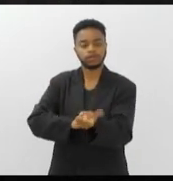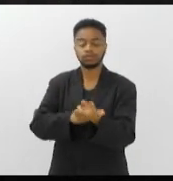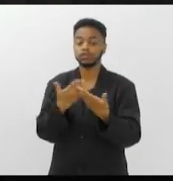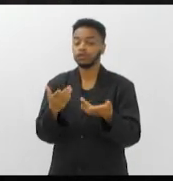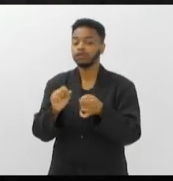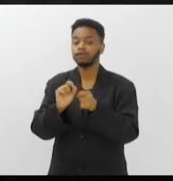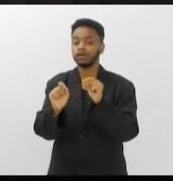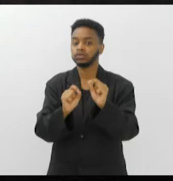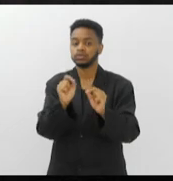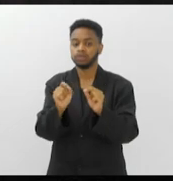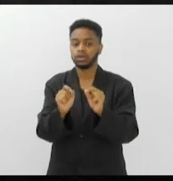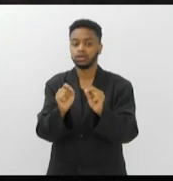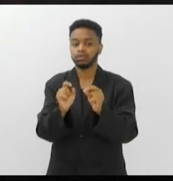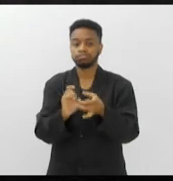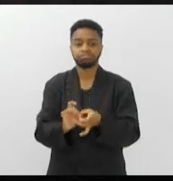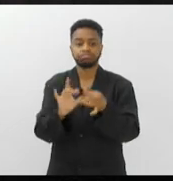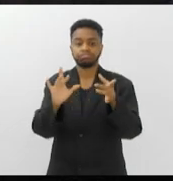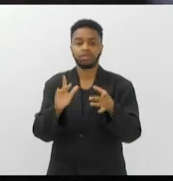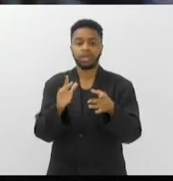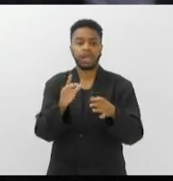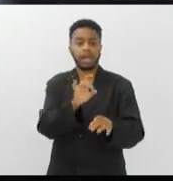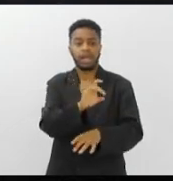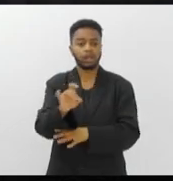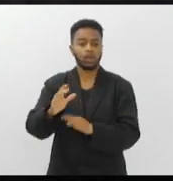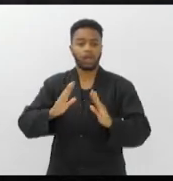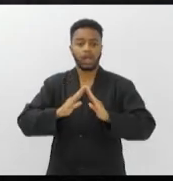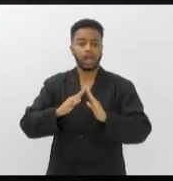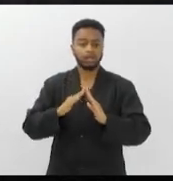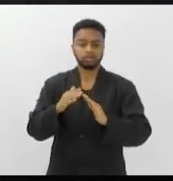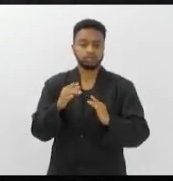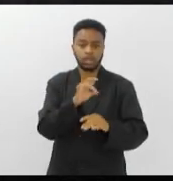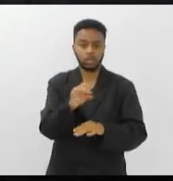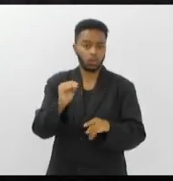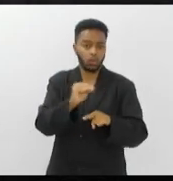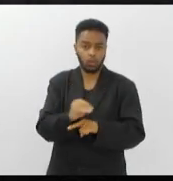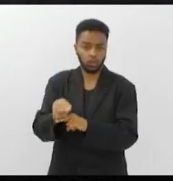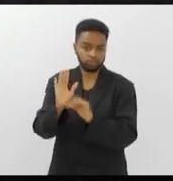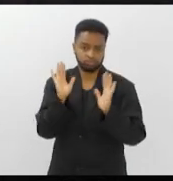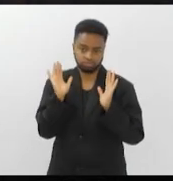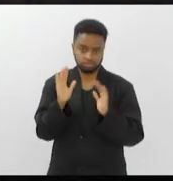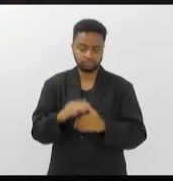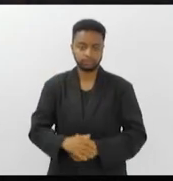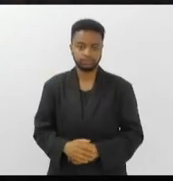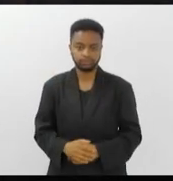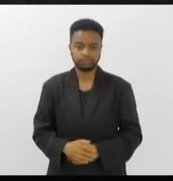joga dentro da casa de cada um e cada um cuida do teu viciado, meu presidente Val.